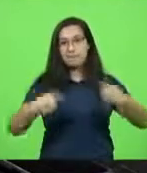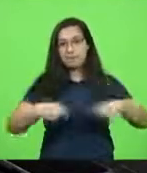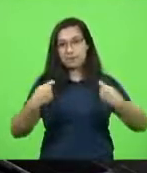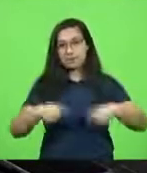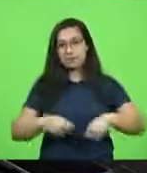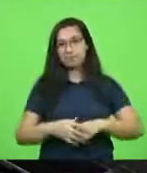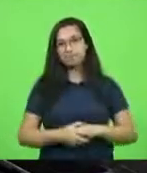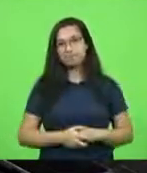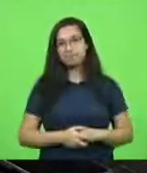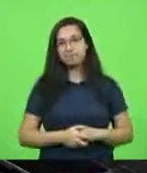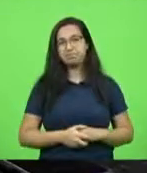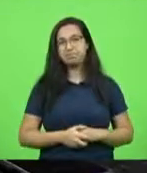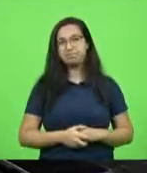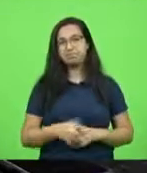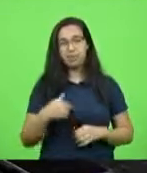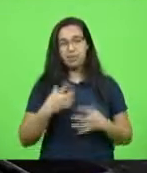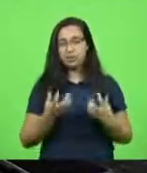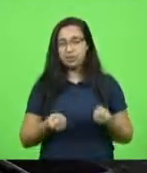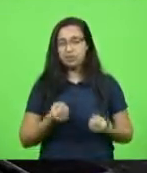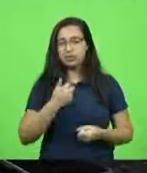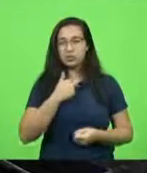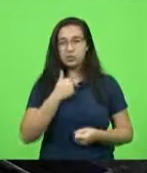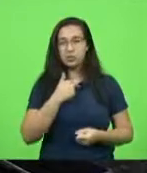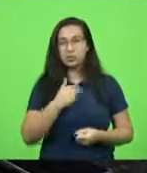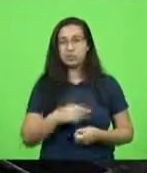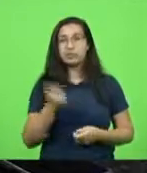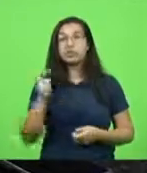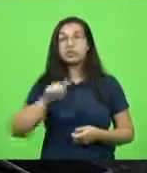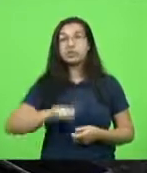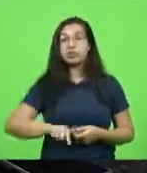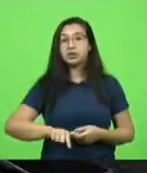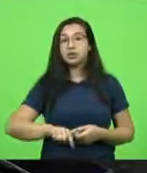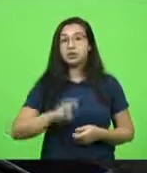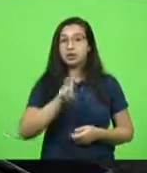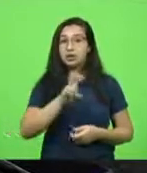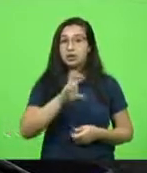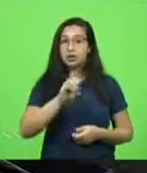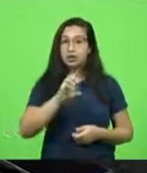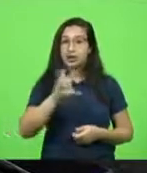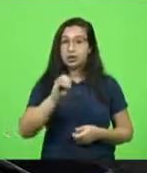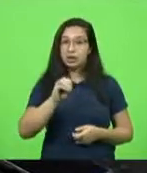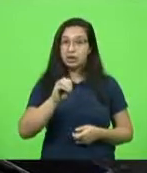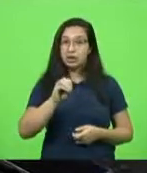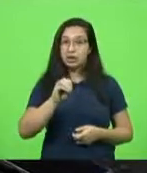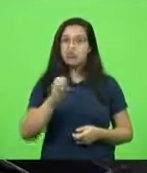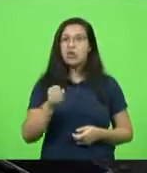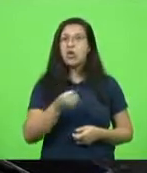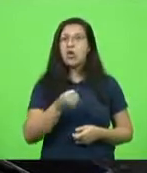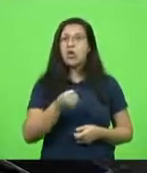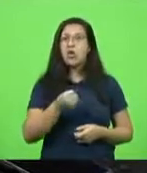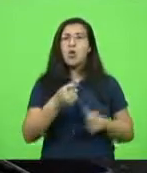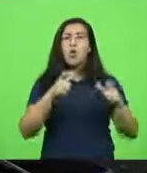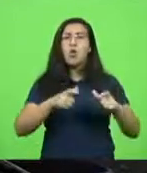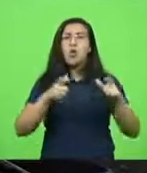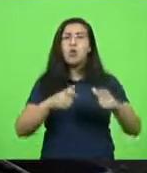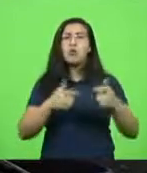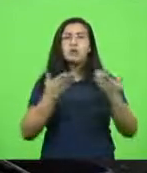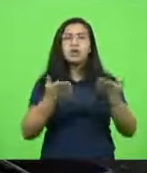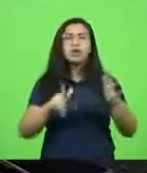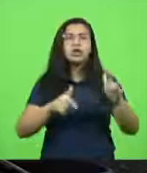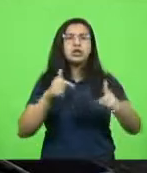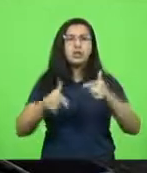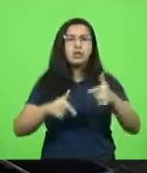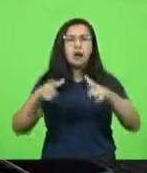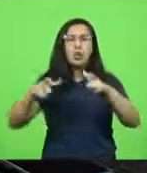admitir então reforçando desses 500 eu quero saber o destino de cada um deles e o critério